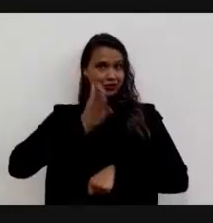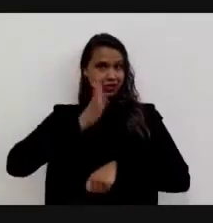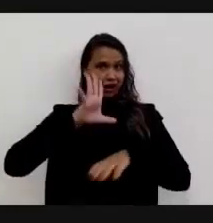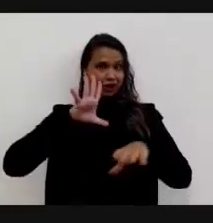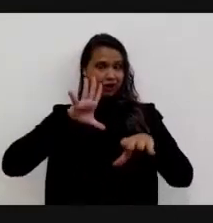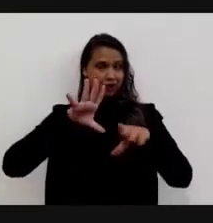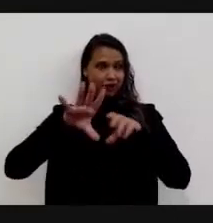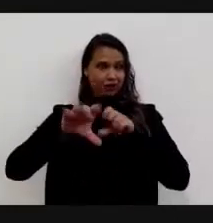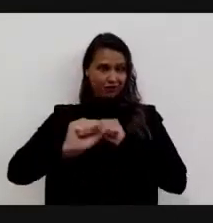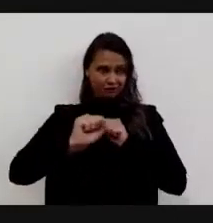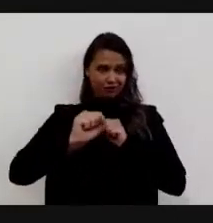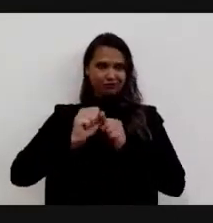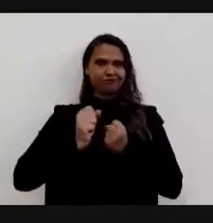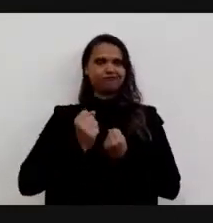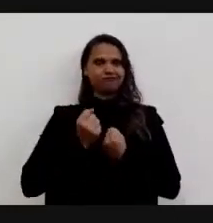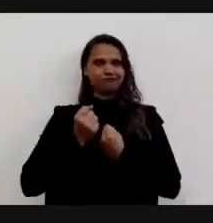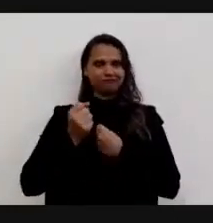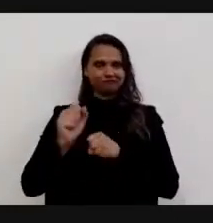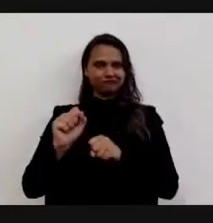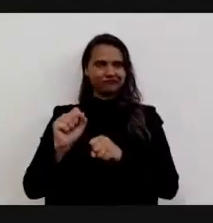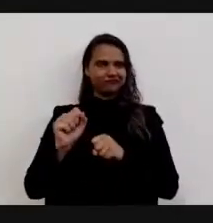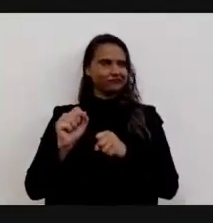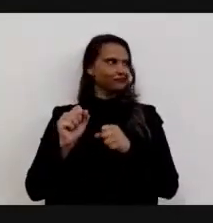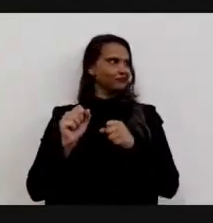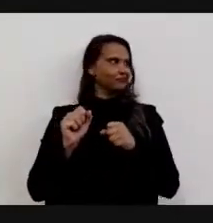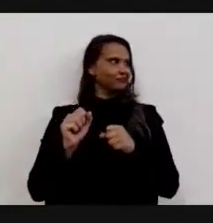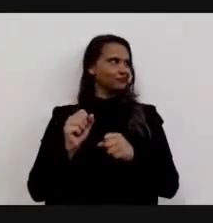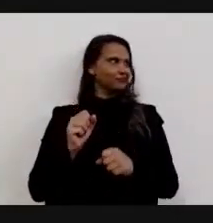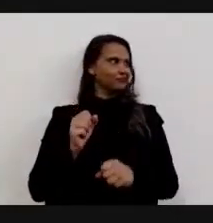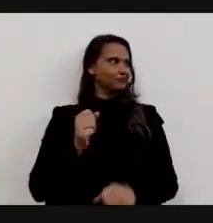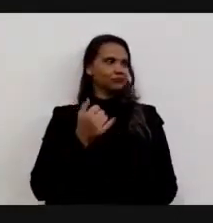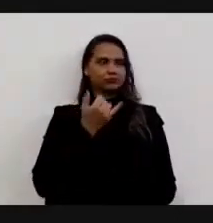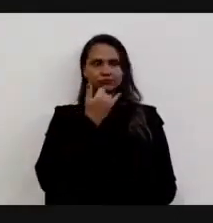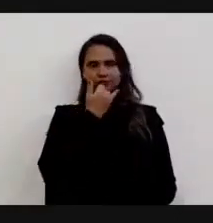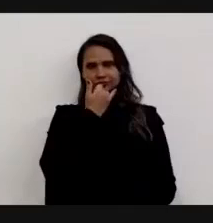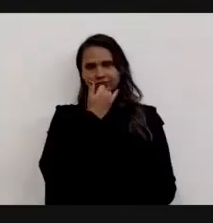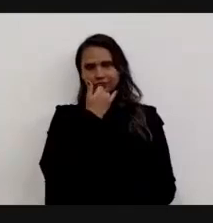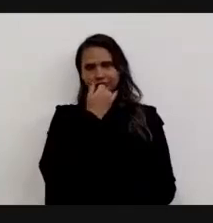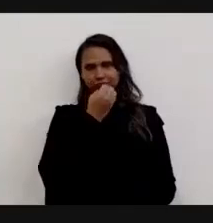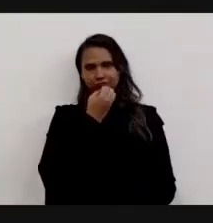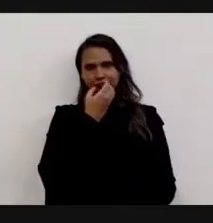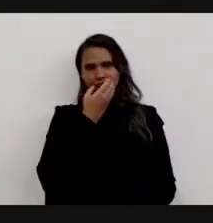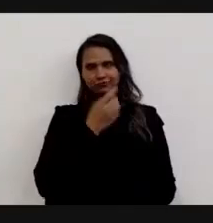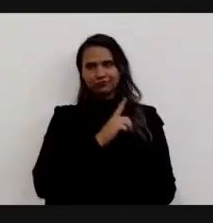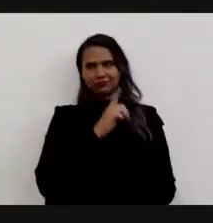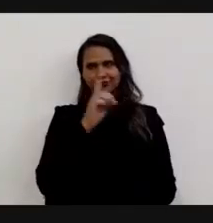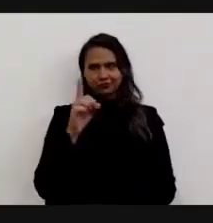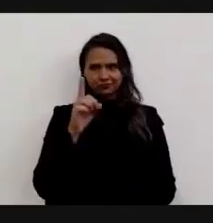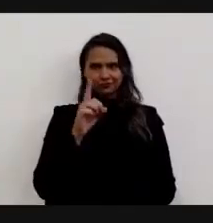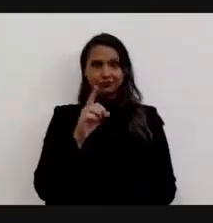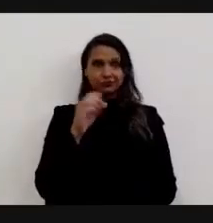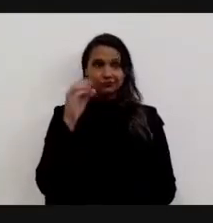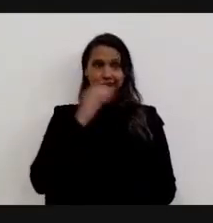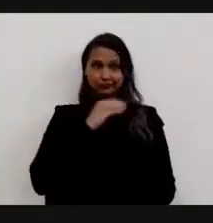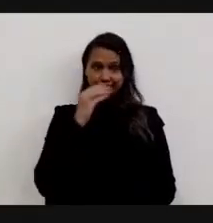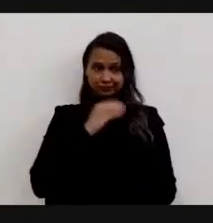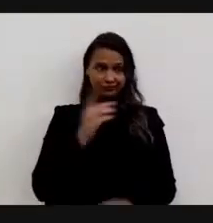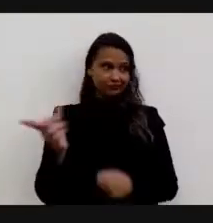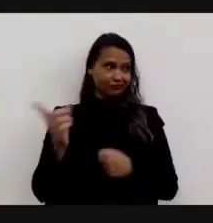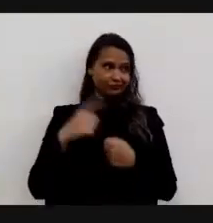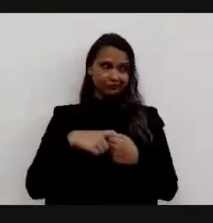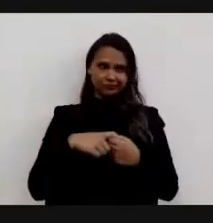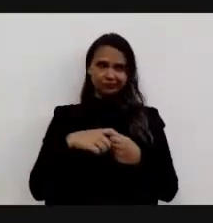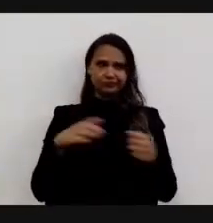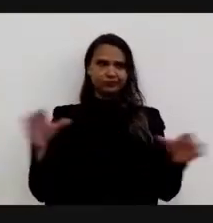defendi a minha dissertação. Bom dia a todos. Estou muito feliz de estar de volta, tão rápido.